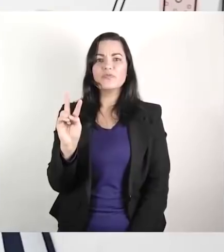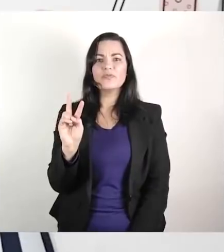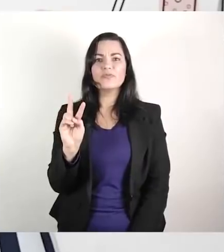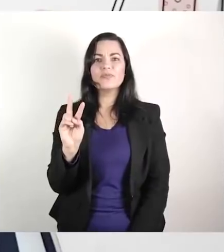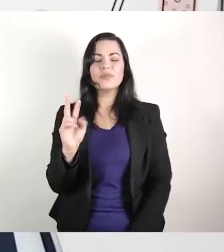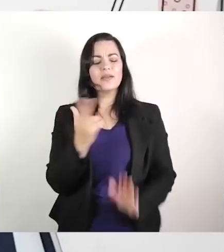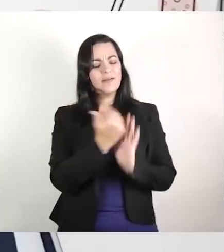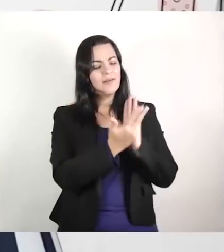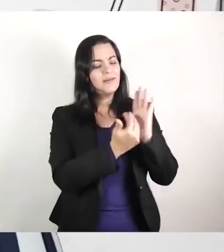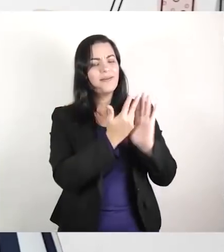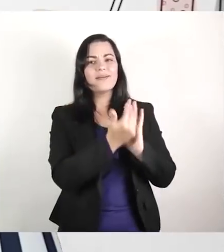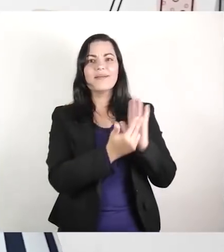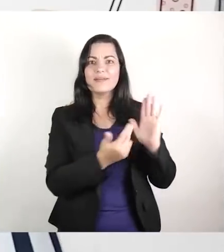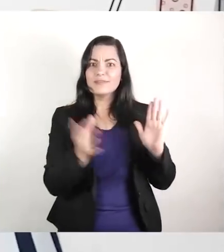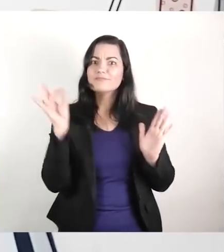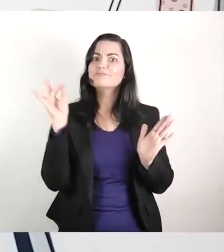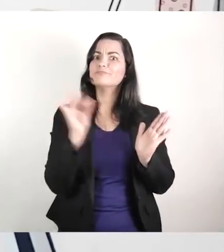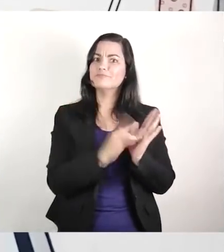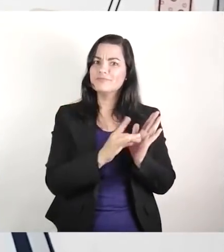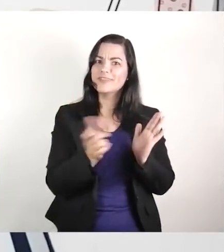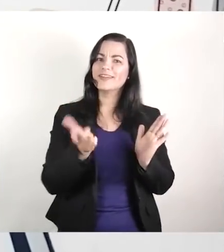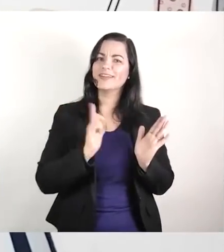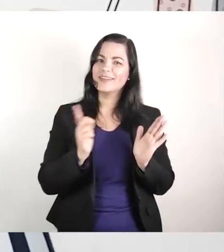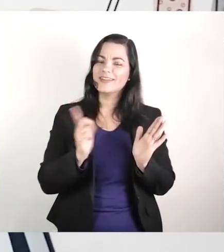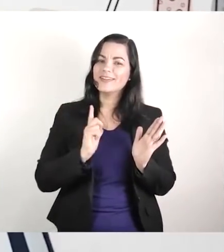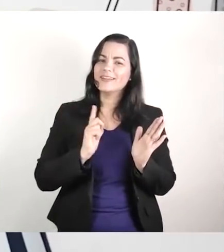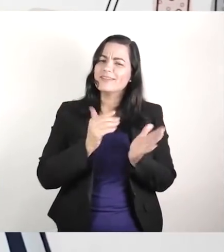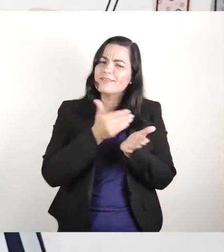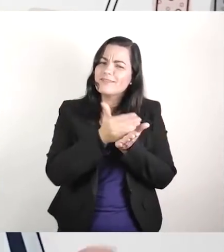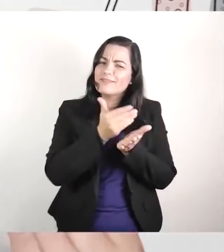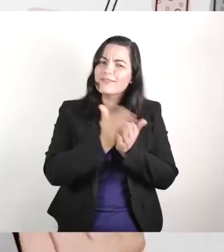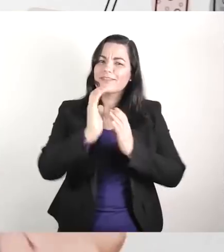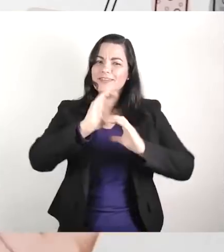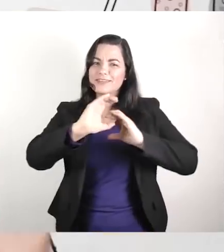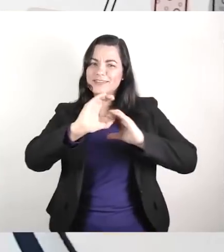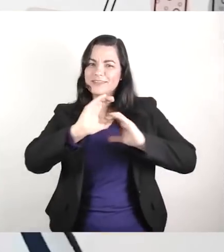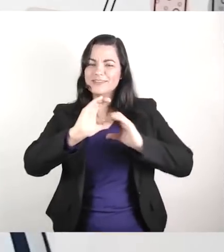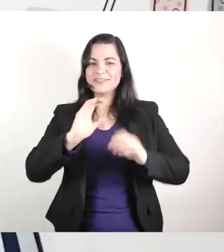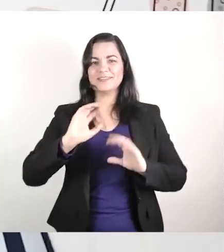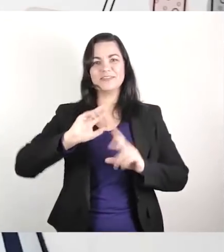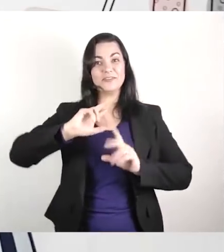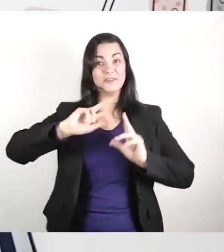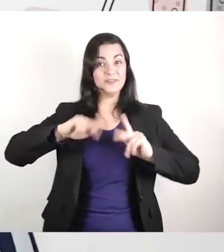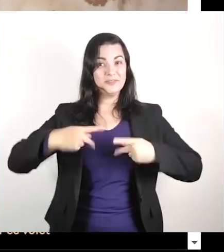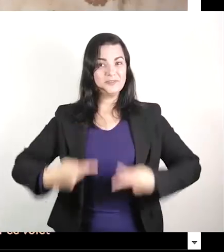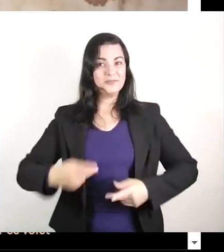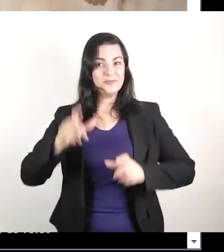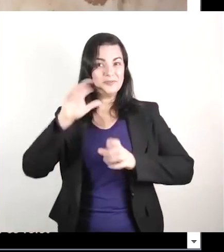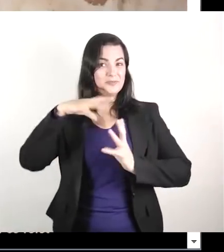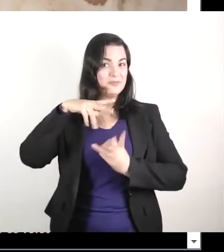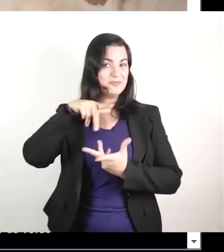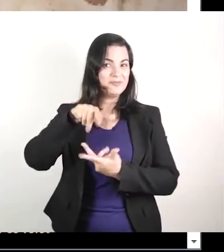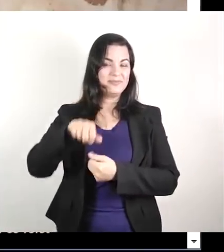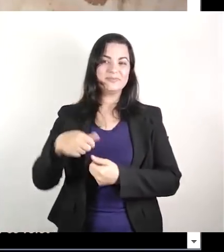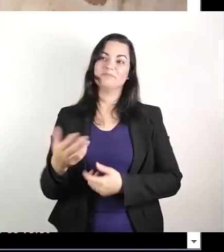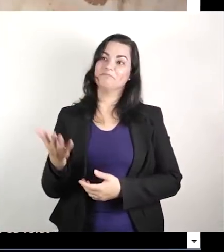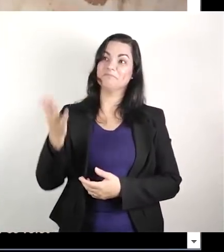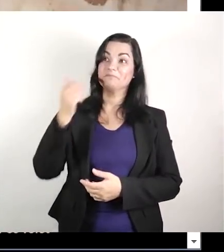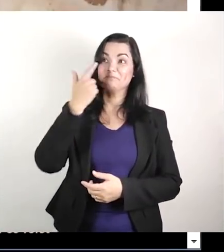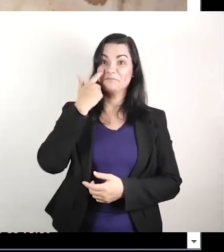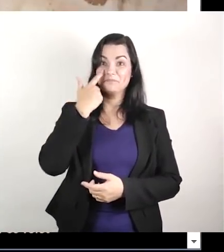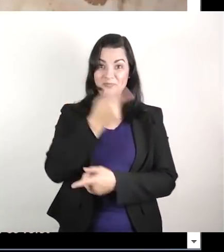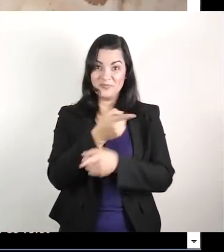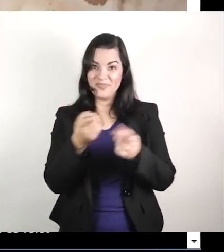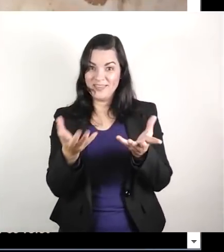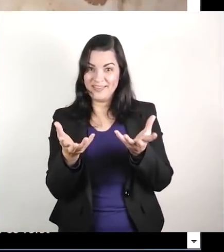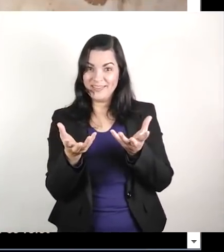alguns registros rupestres, essa primeira forma de comunicação. Vem comigo! Então vamos lá?